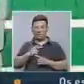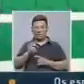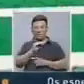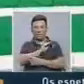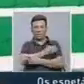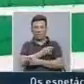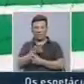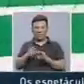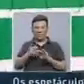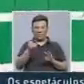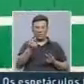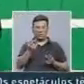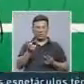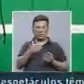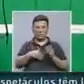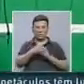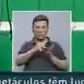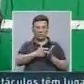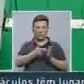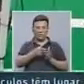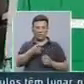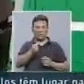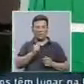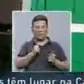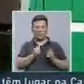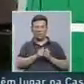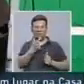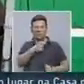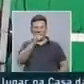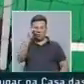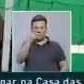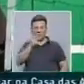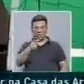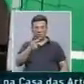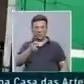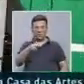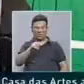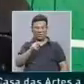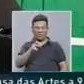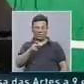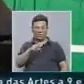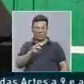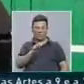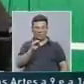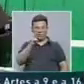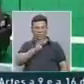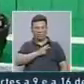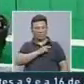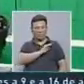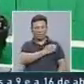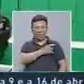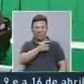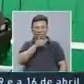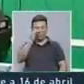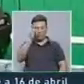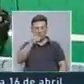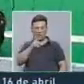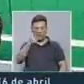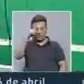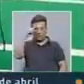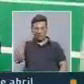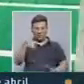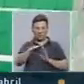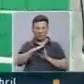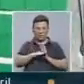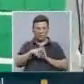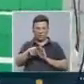de Aveiro e o Instituto Superior Técnico. Comigo eu tenho o professor António Neves, que é da Universidade de Aveiro. Professor, é difícil programar